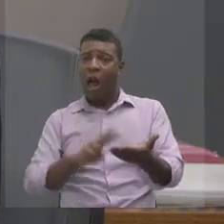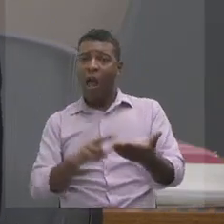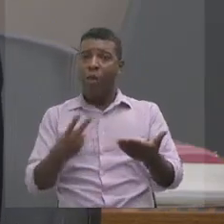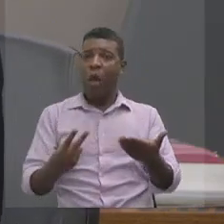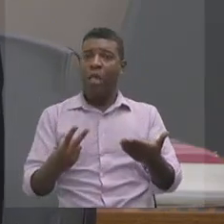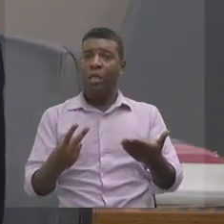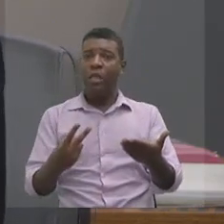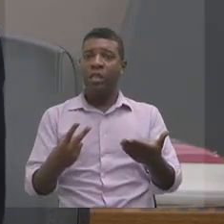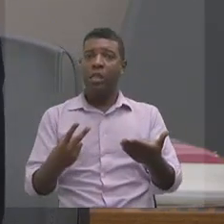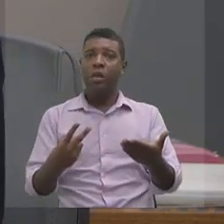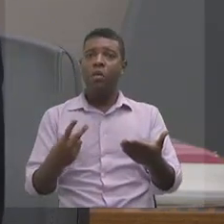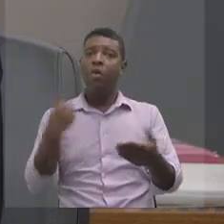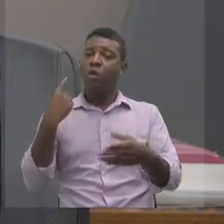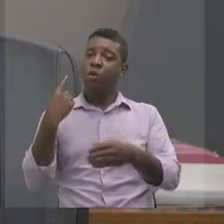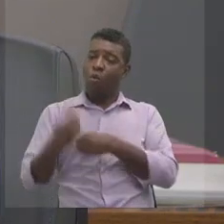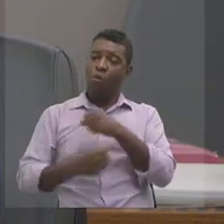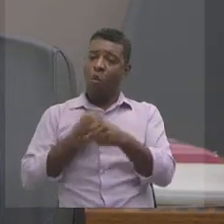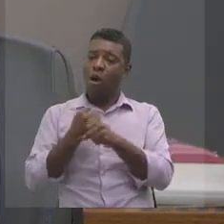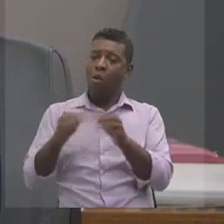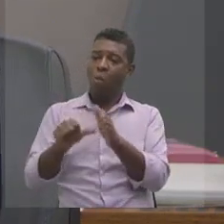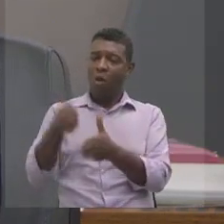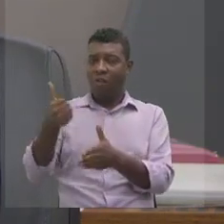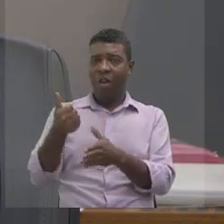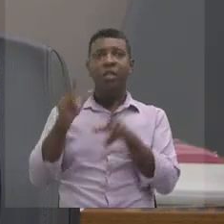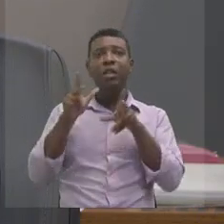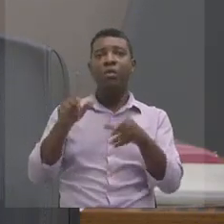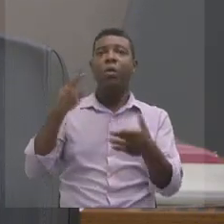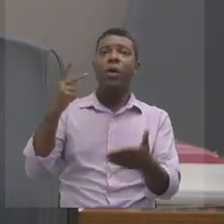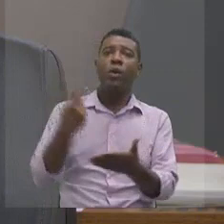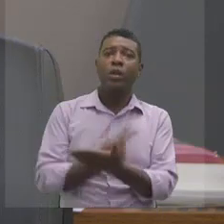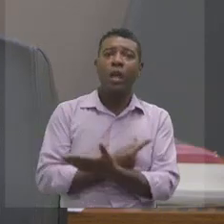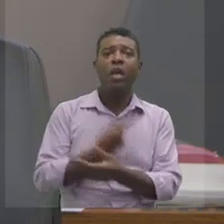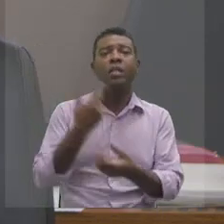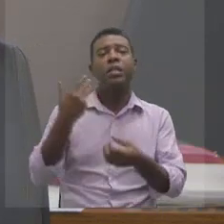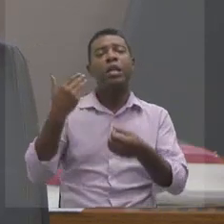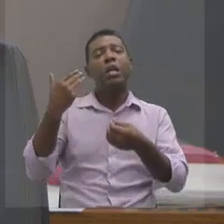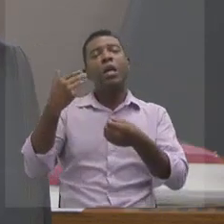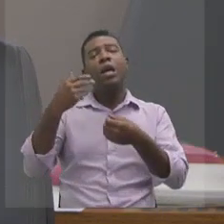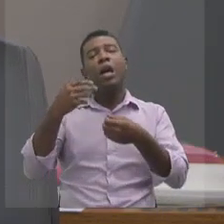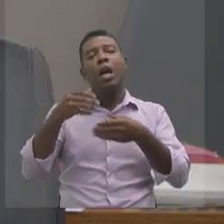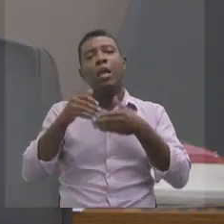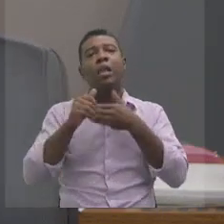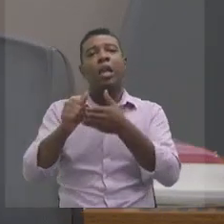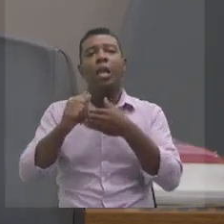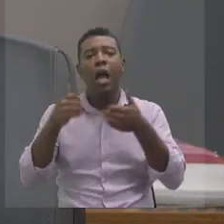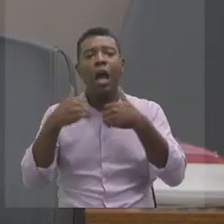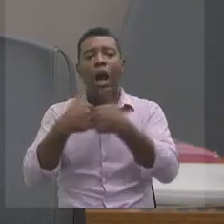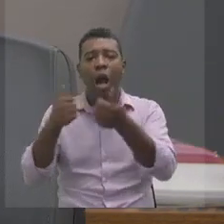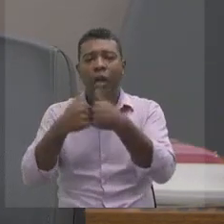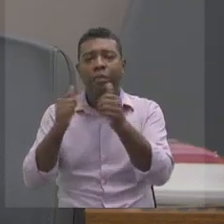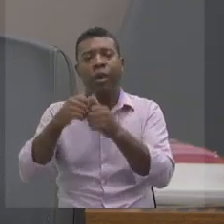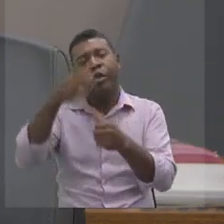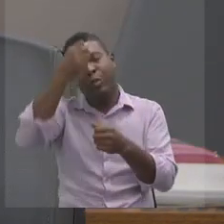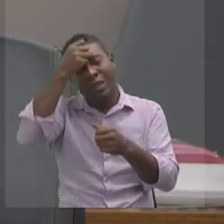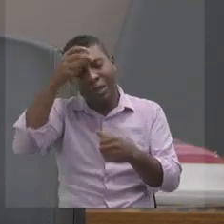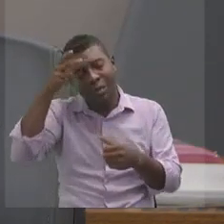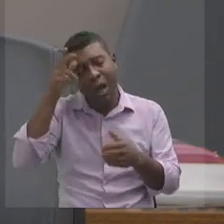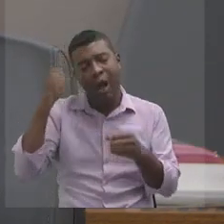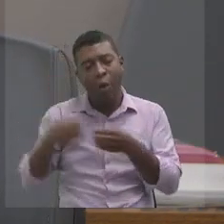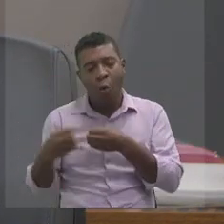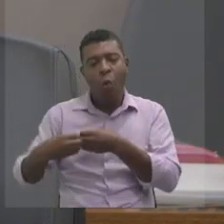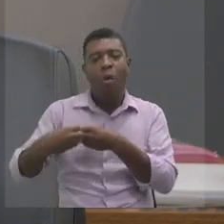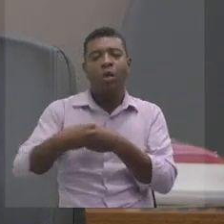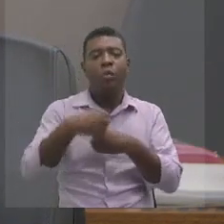uma vez ao ano né como ocorre também no transporte municipal Metropolitano então ele segue exatamente essa mesma lógica né